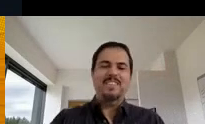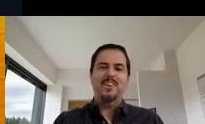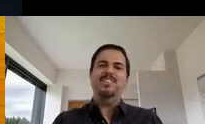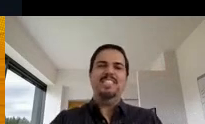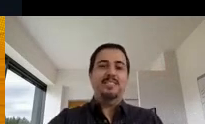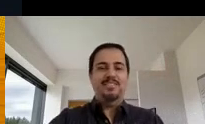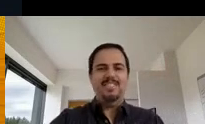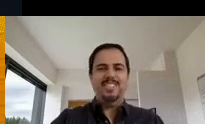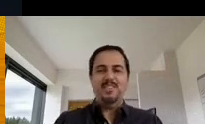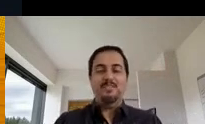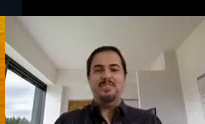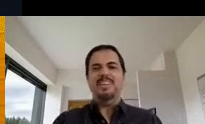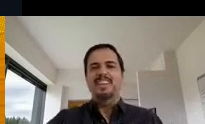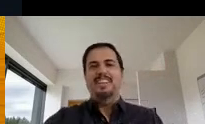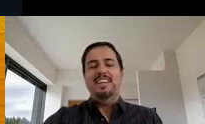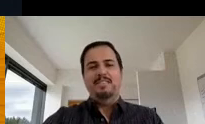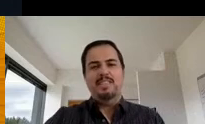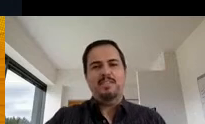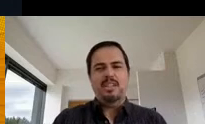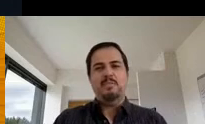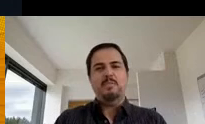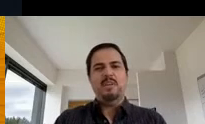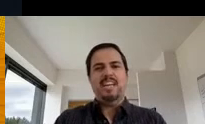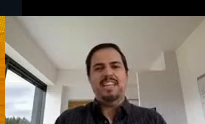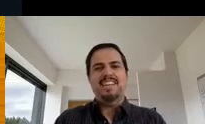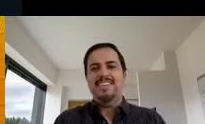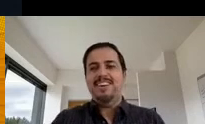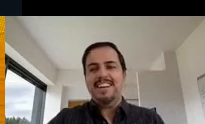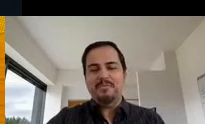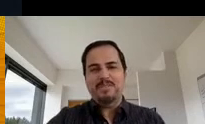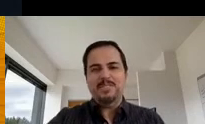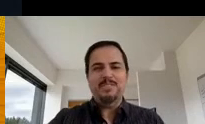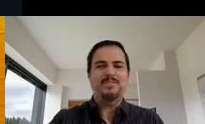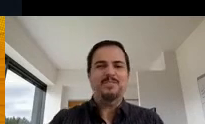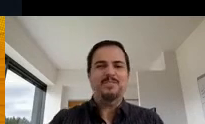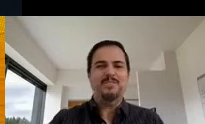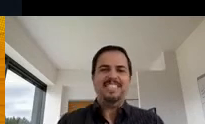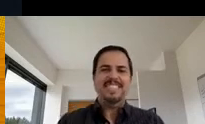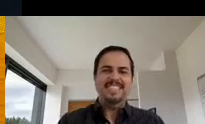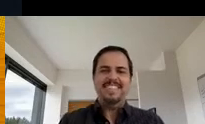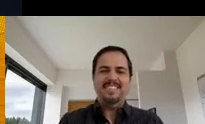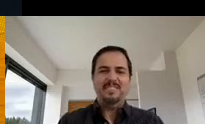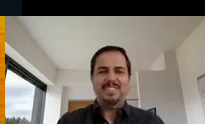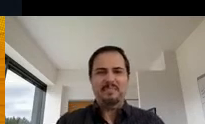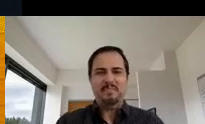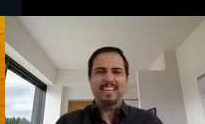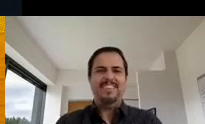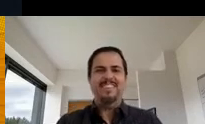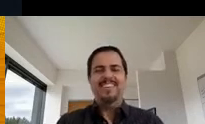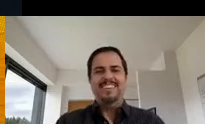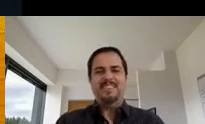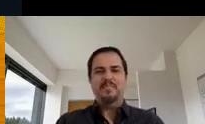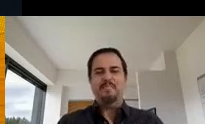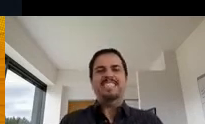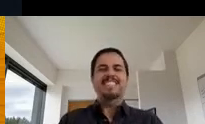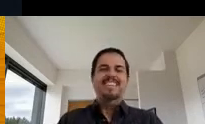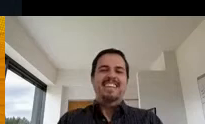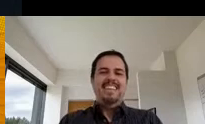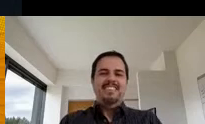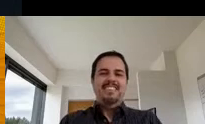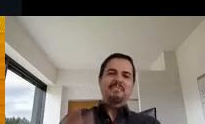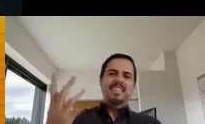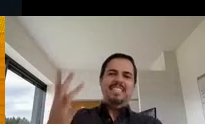pente, cara, deu uma dó no dia, eu tava vendo isso ao vivo. Eu tava ajudando meu moleque ali e tal, o cara começou fazendo um pente lá, desenhando esse trem bizarrão